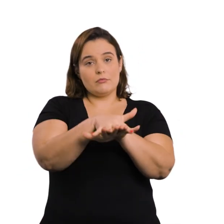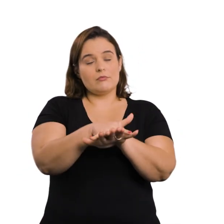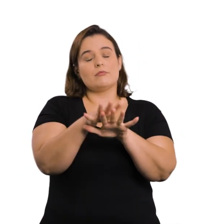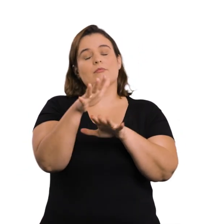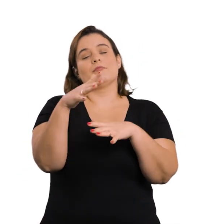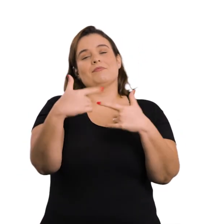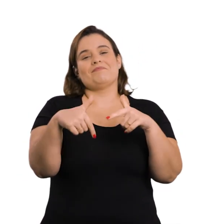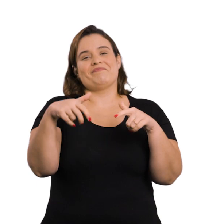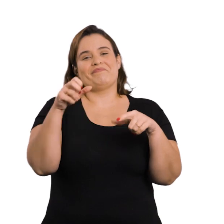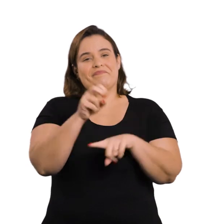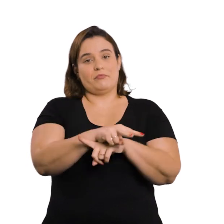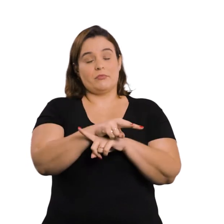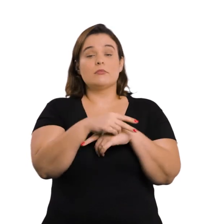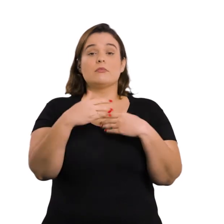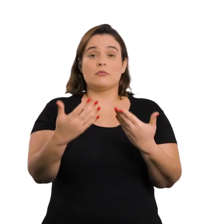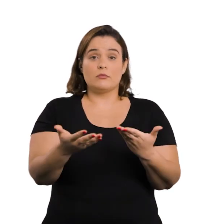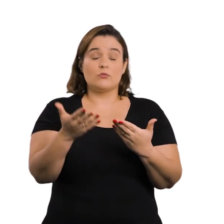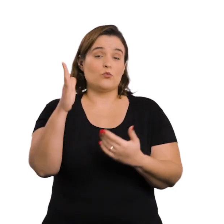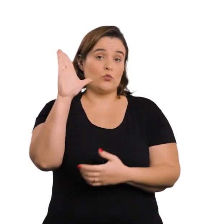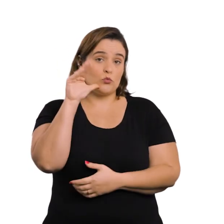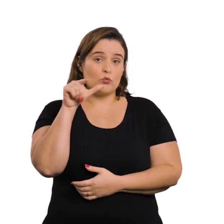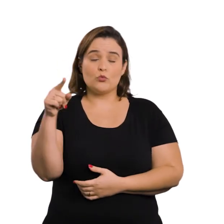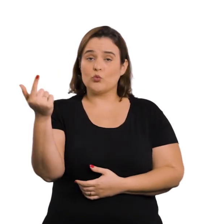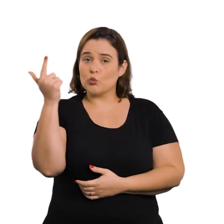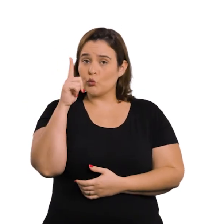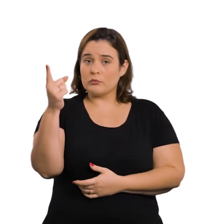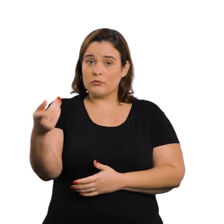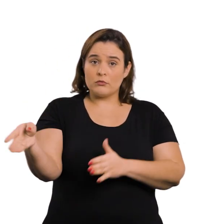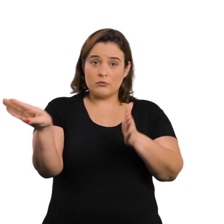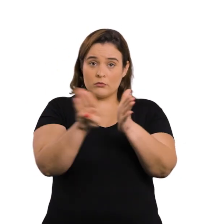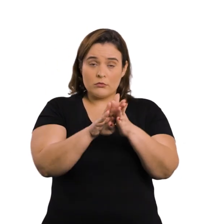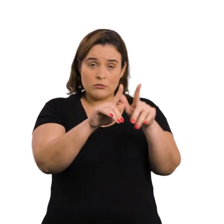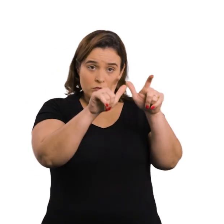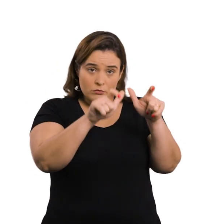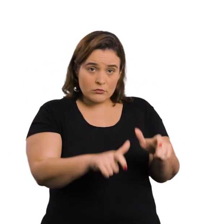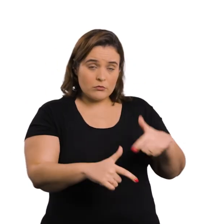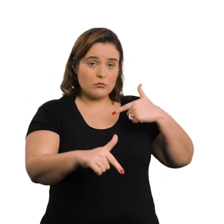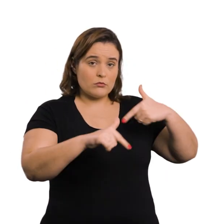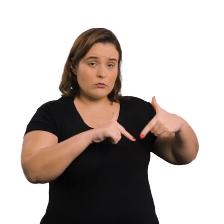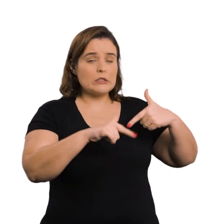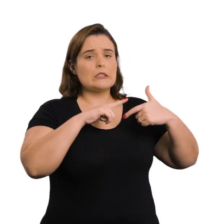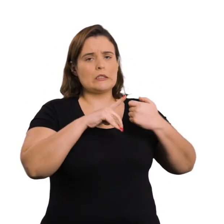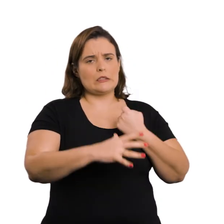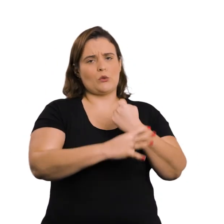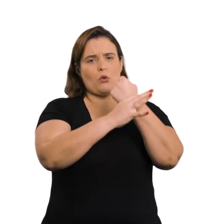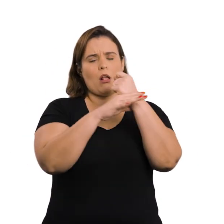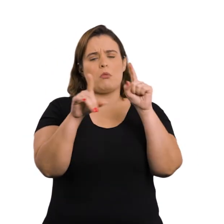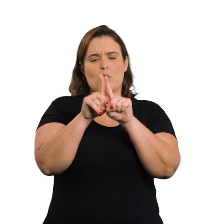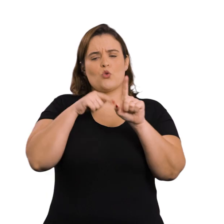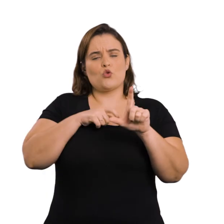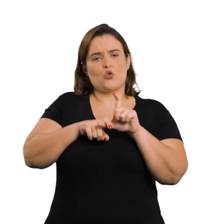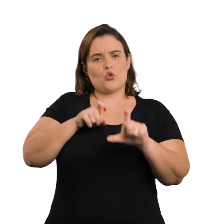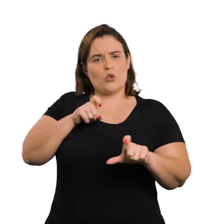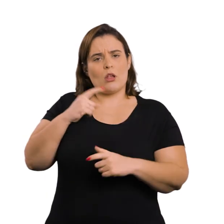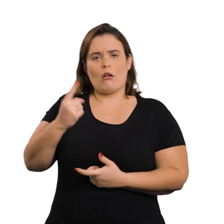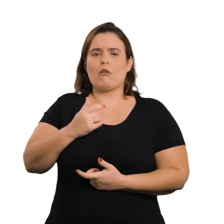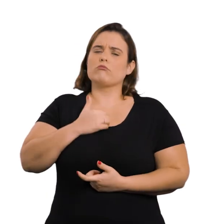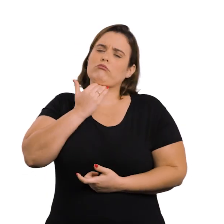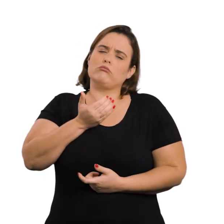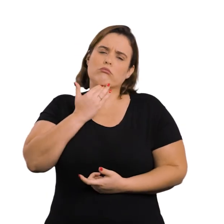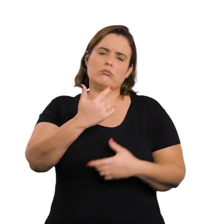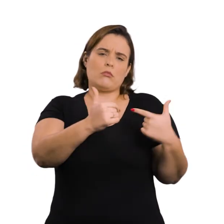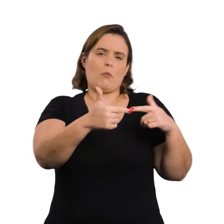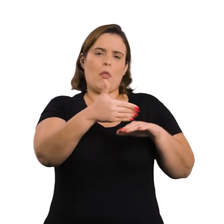para o processo de inclusão no trabalho. Uma vez que, se o funcionário não consegue chegar ao posto de trabalho com segurança e autonomia,